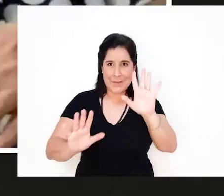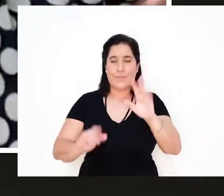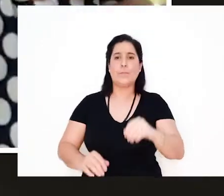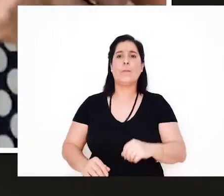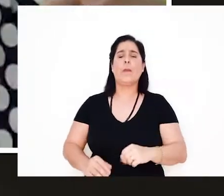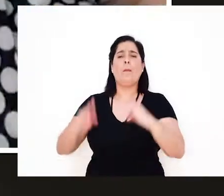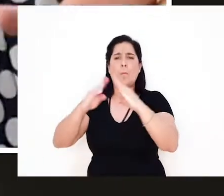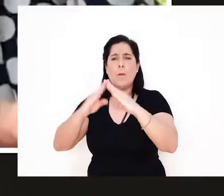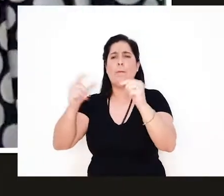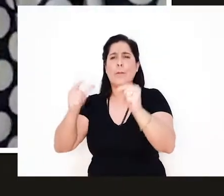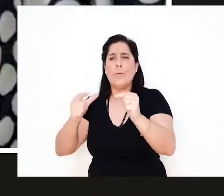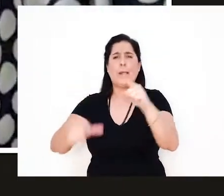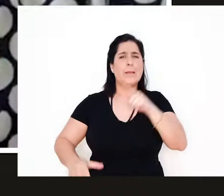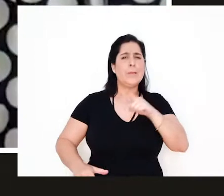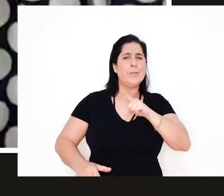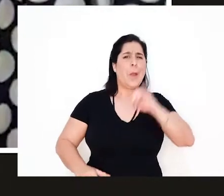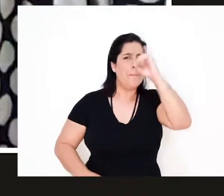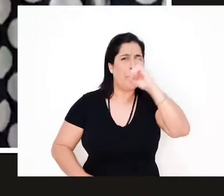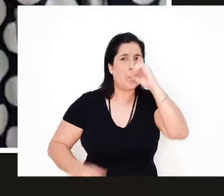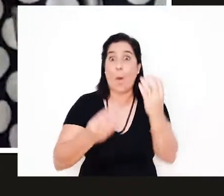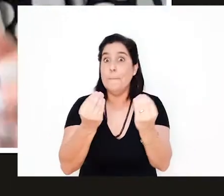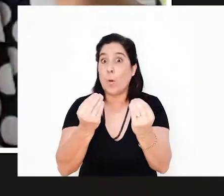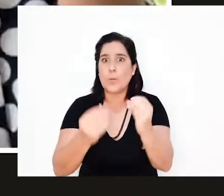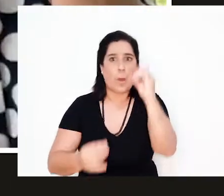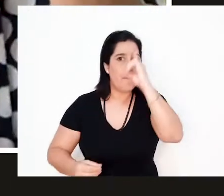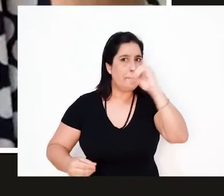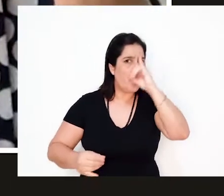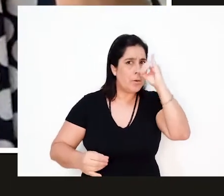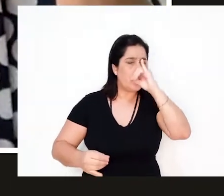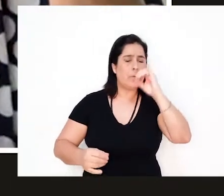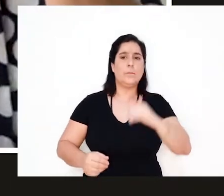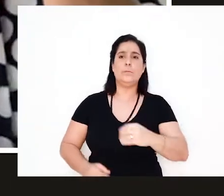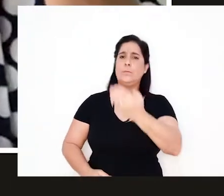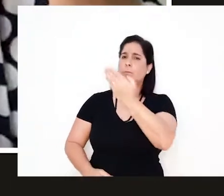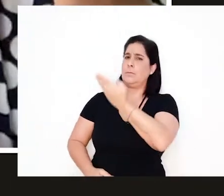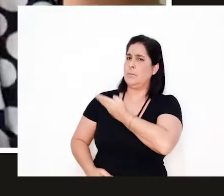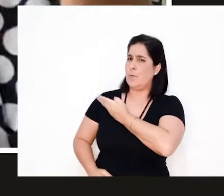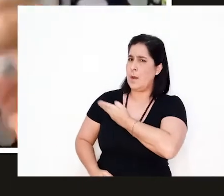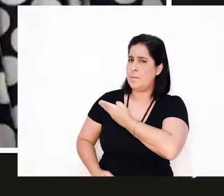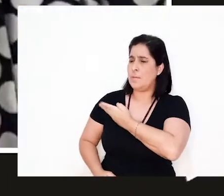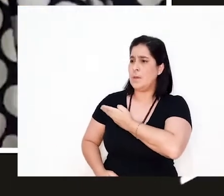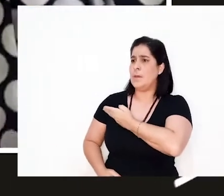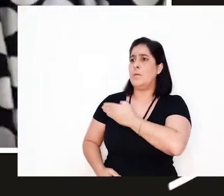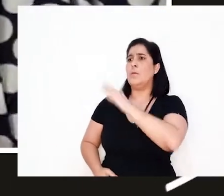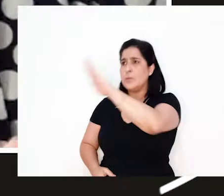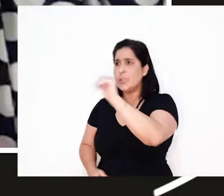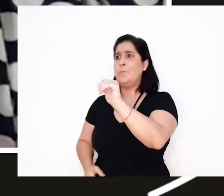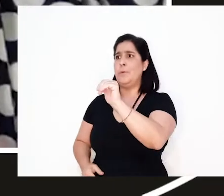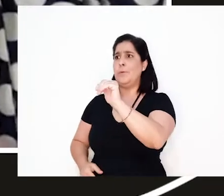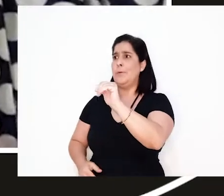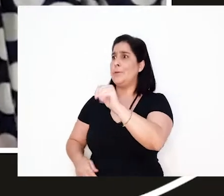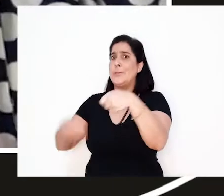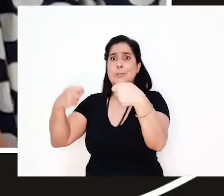carregar os porcos, né? Aí o seu Caninha, a pessoa que nos ajudava, né? Aí falou assim, falou, dona Nilza,